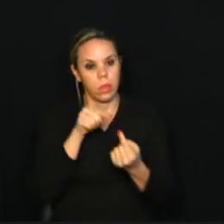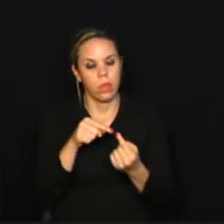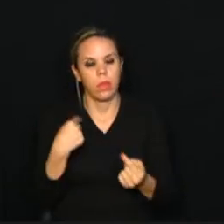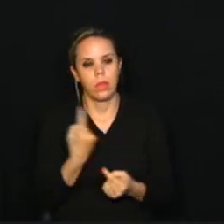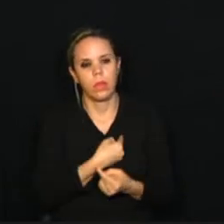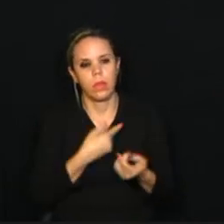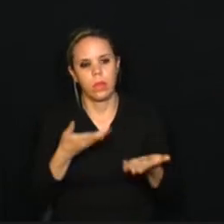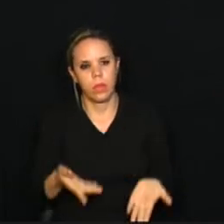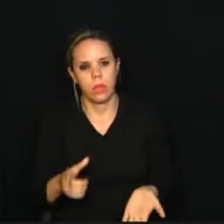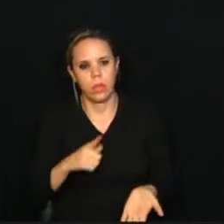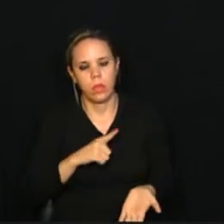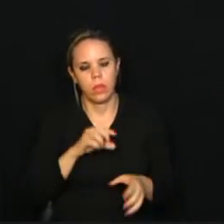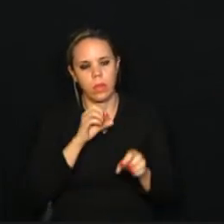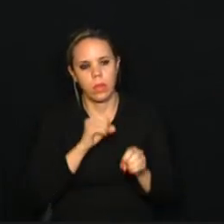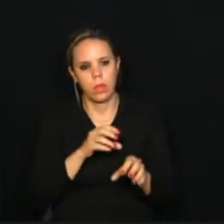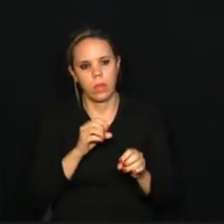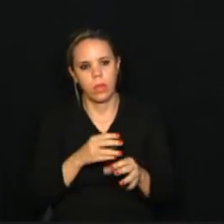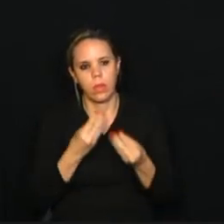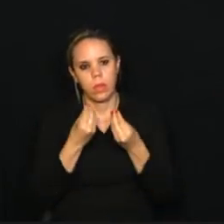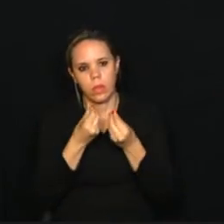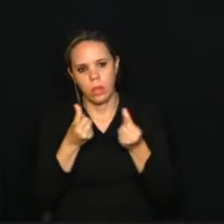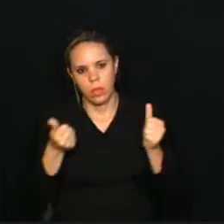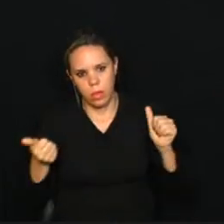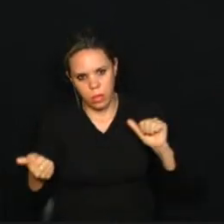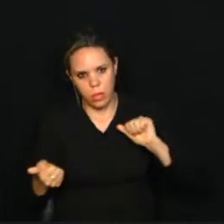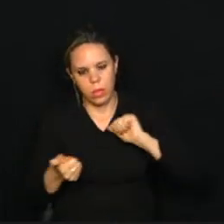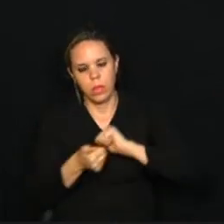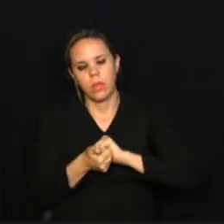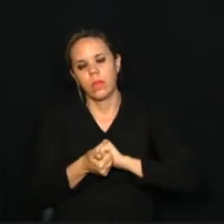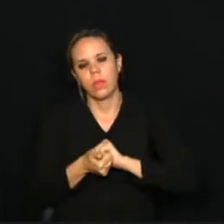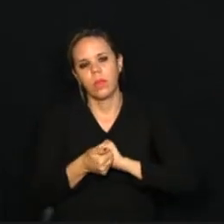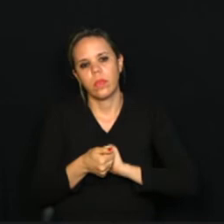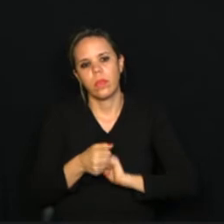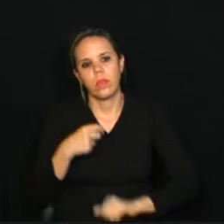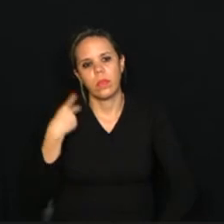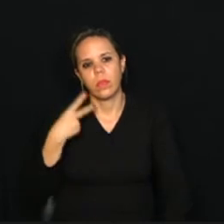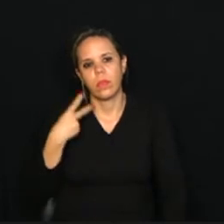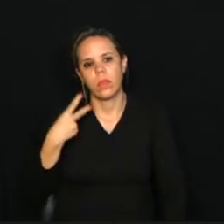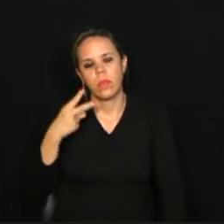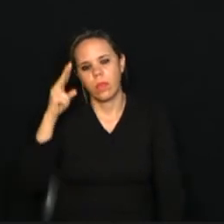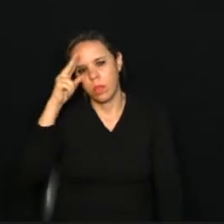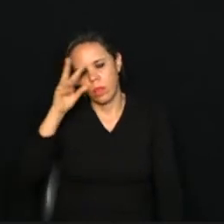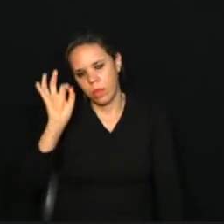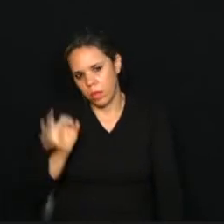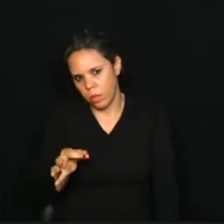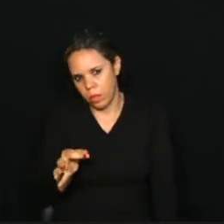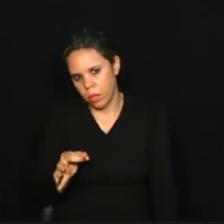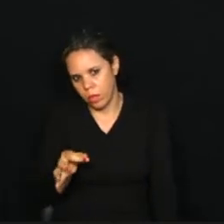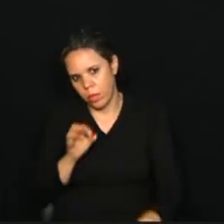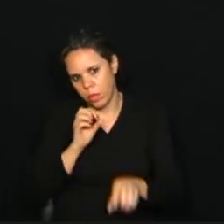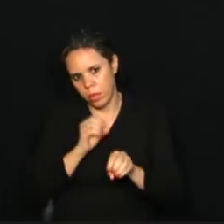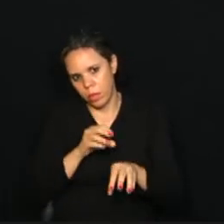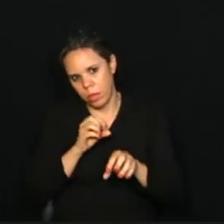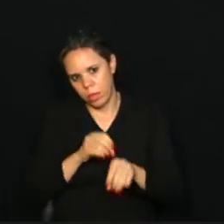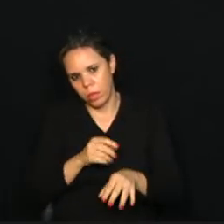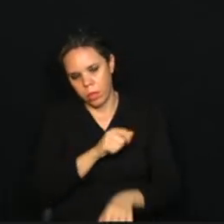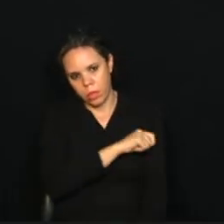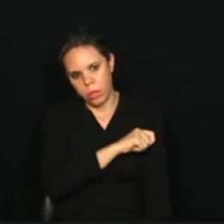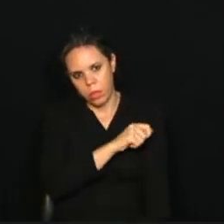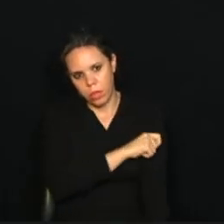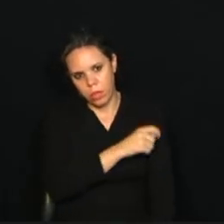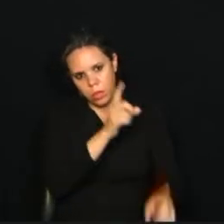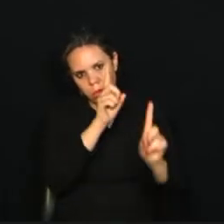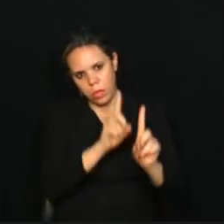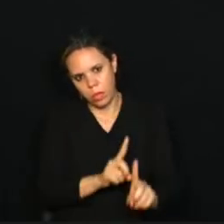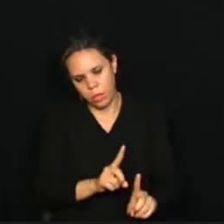nós é que tenhamos uma educação de qualidade, né? A Débora lembrou bem da questão da educação dos estudantes com